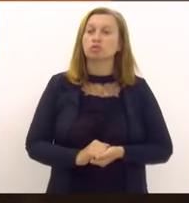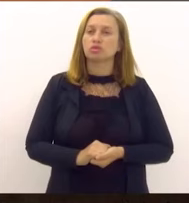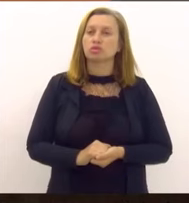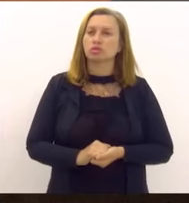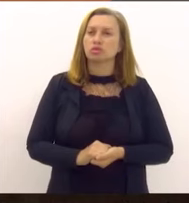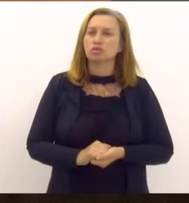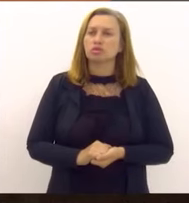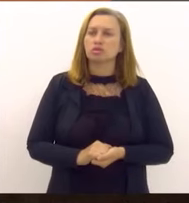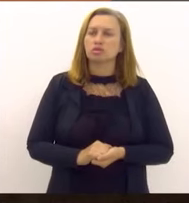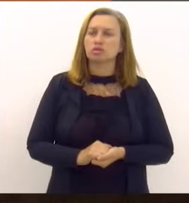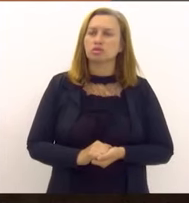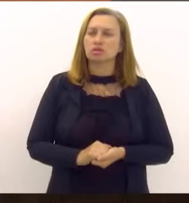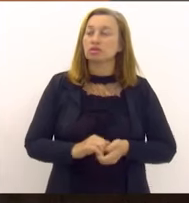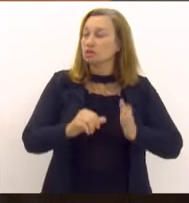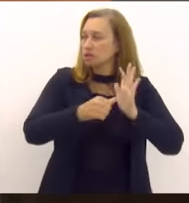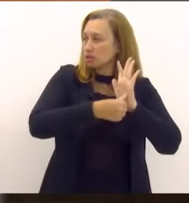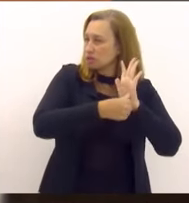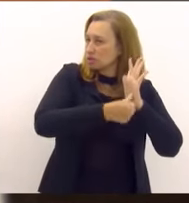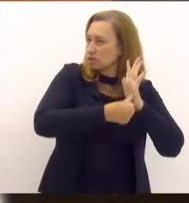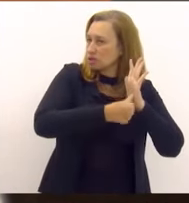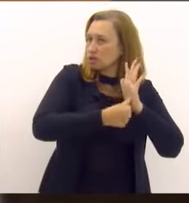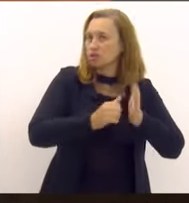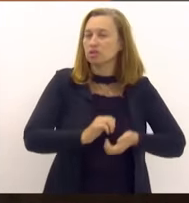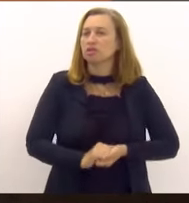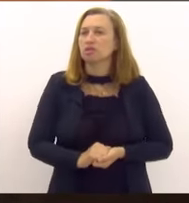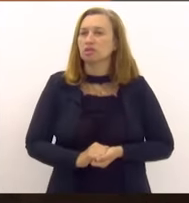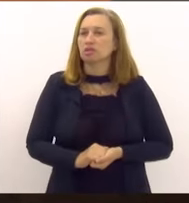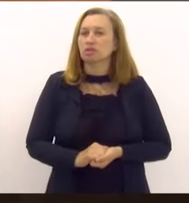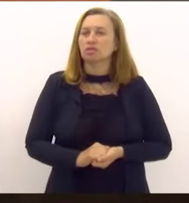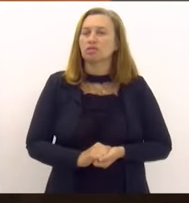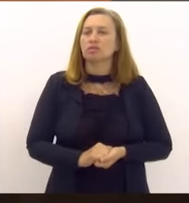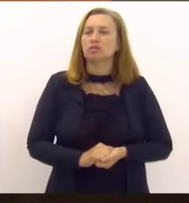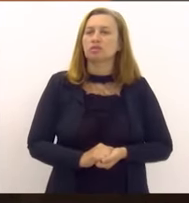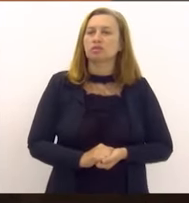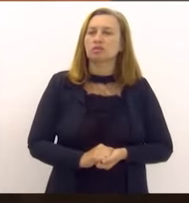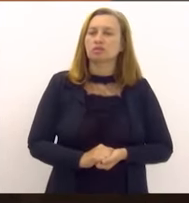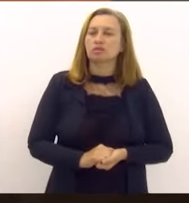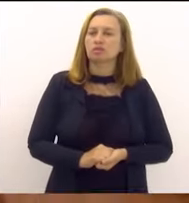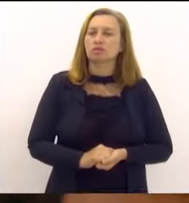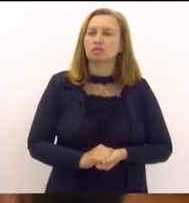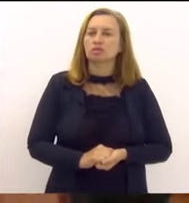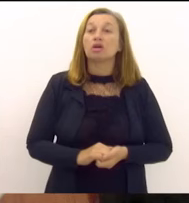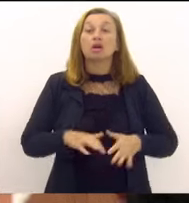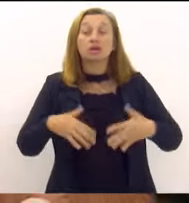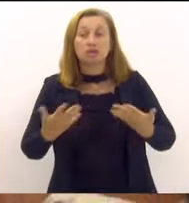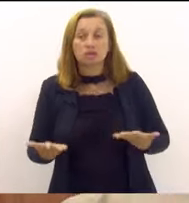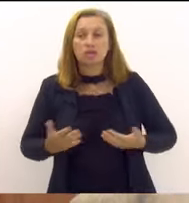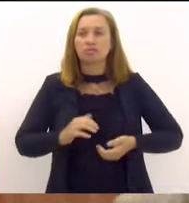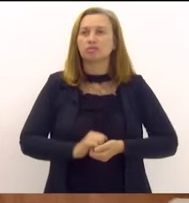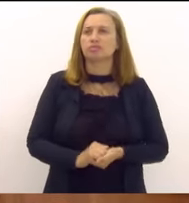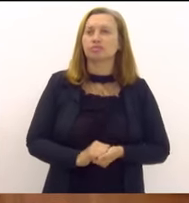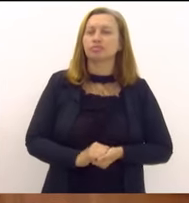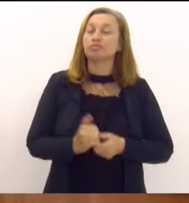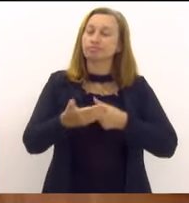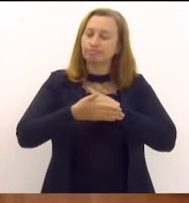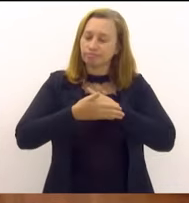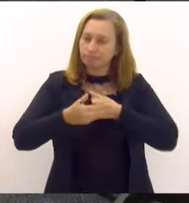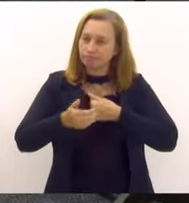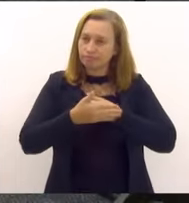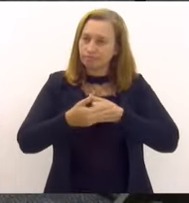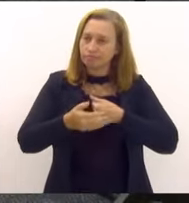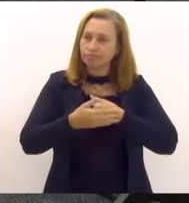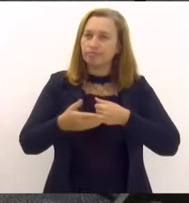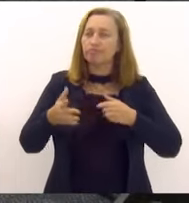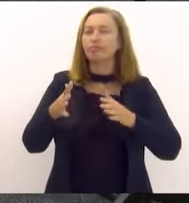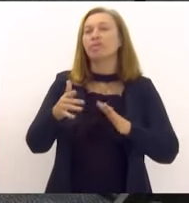sua expressão de identidade divergente da expressão cis-heteronormativa. Então, fica aqui o meu carinho à mãe